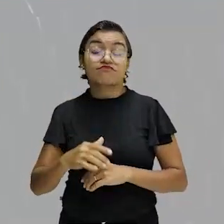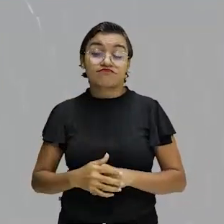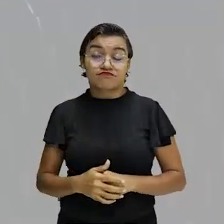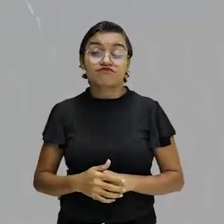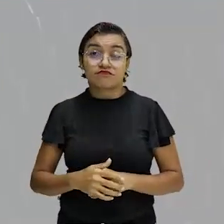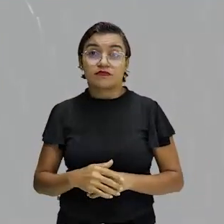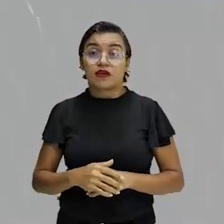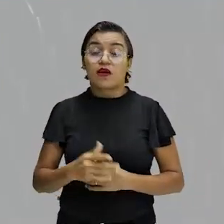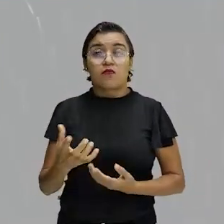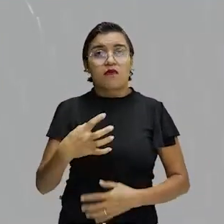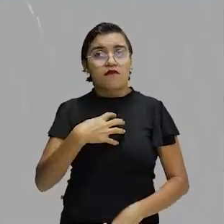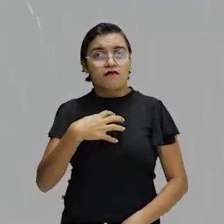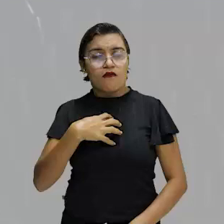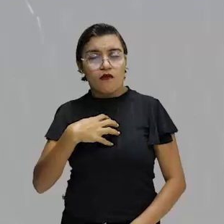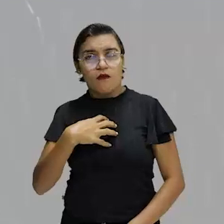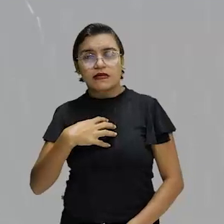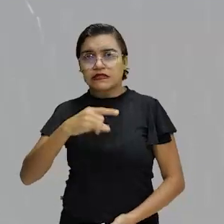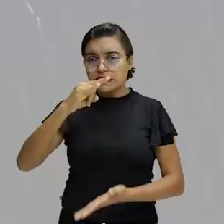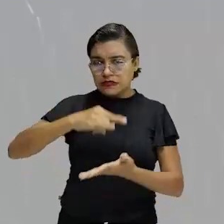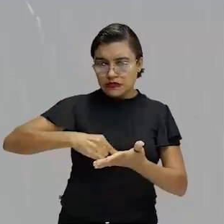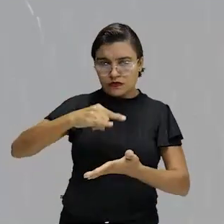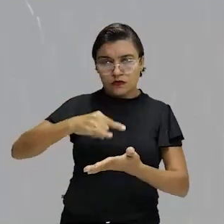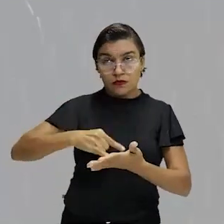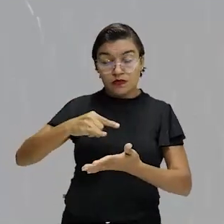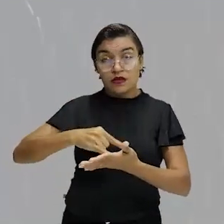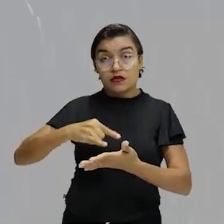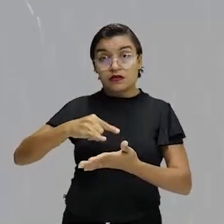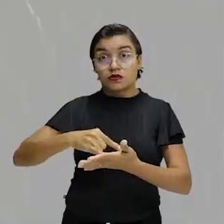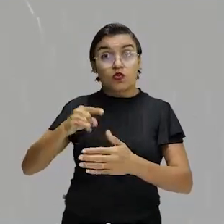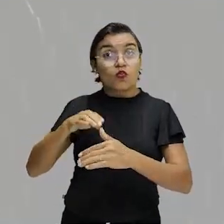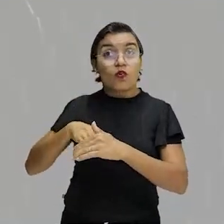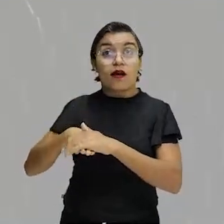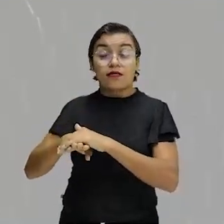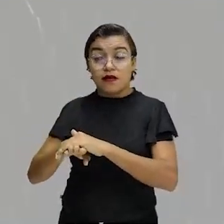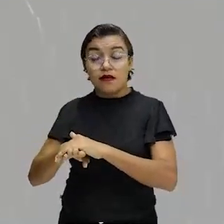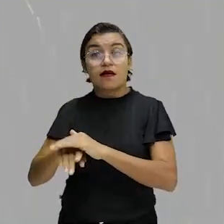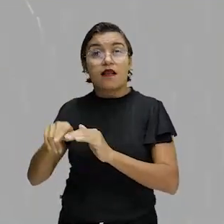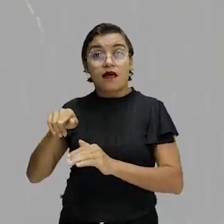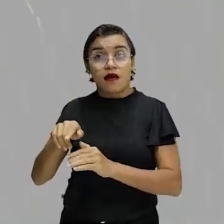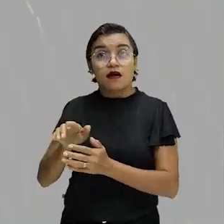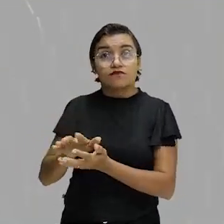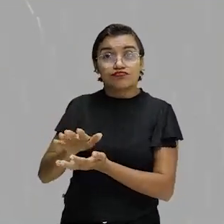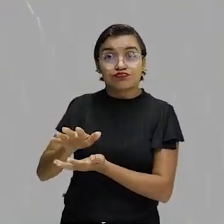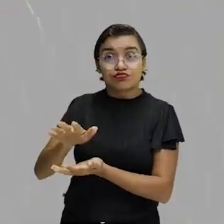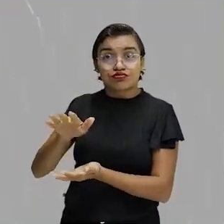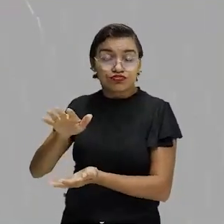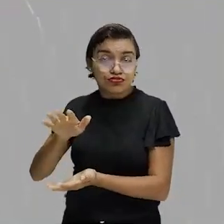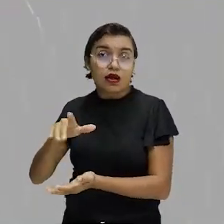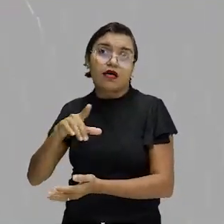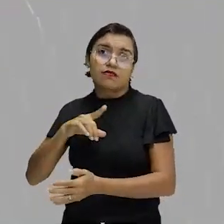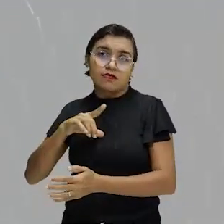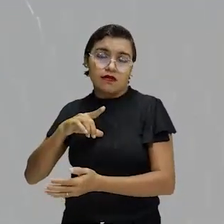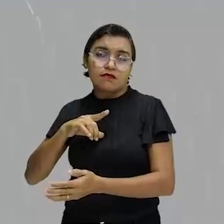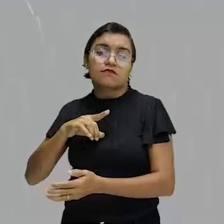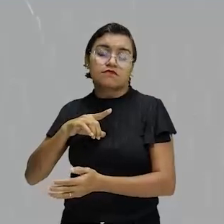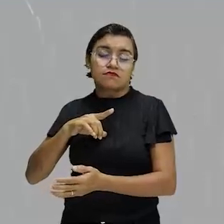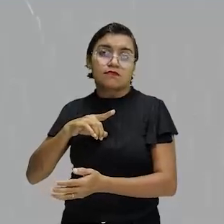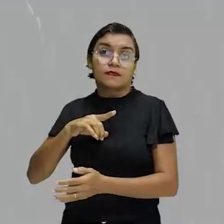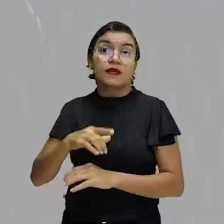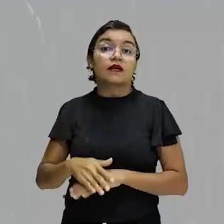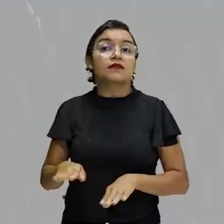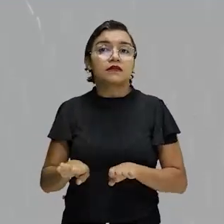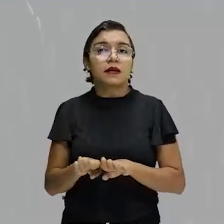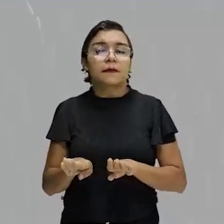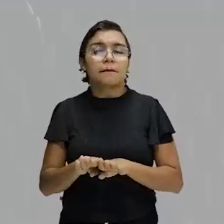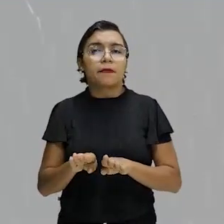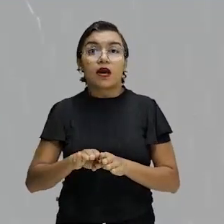de nós documentarmos, né? Ele vai ficando ali armazenado, seguindo uma ordem cronológica, e ele serve como